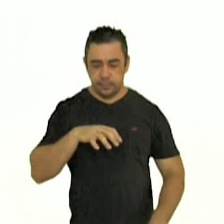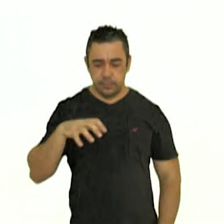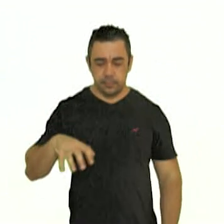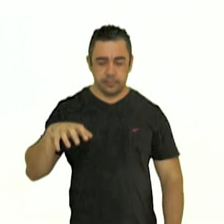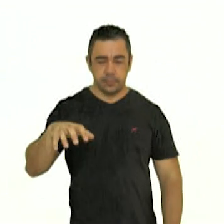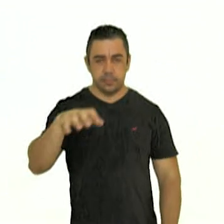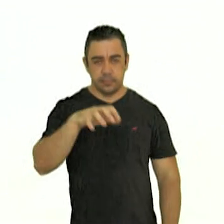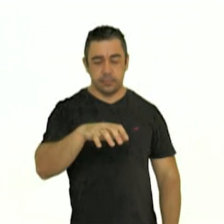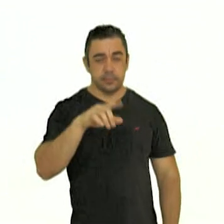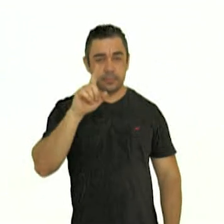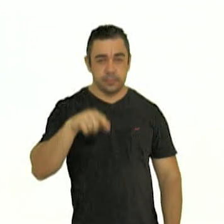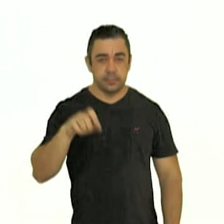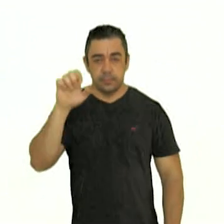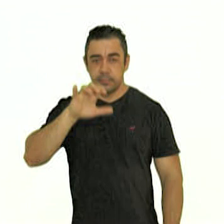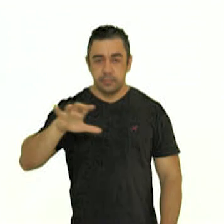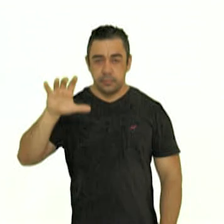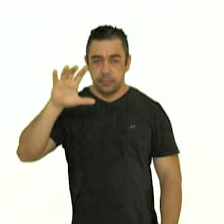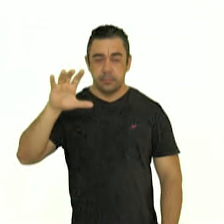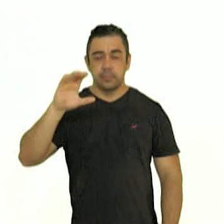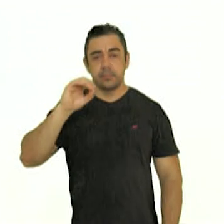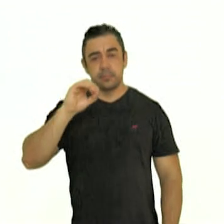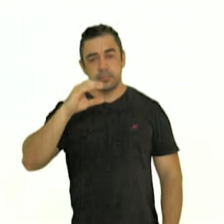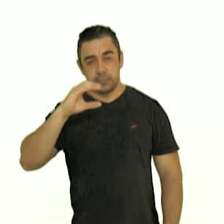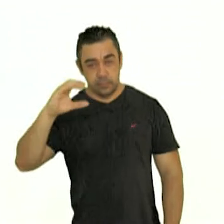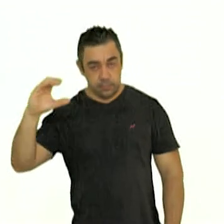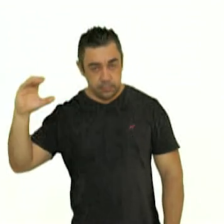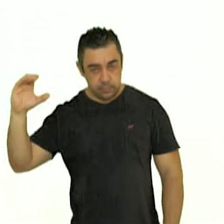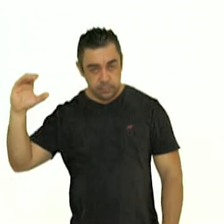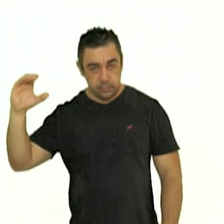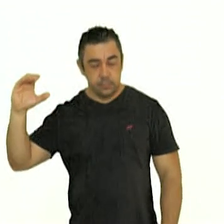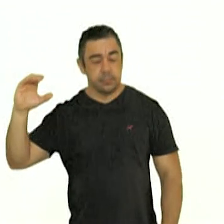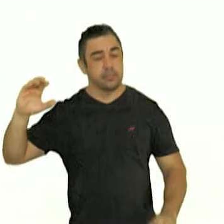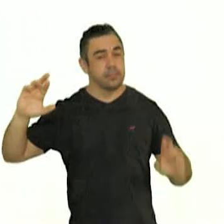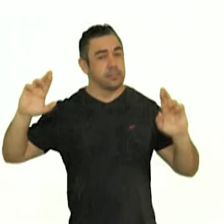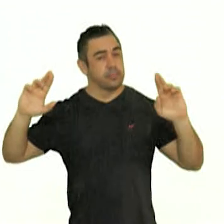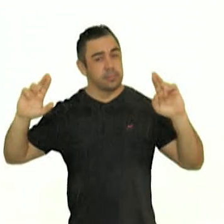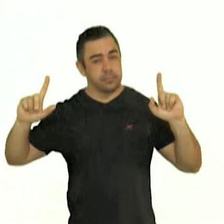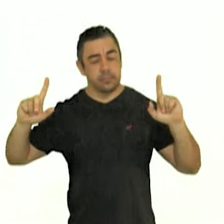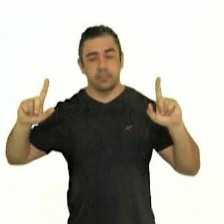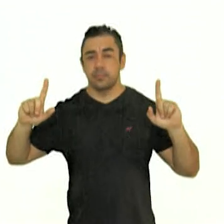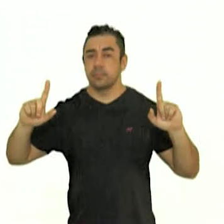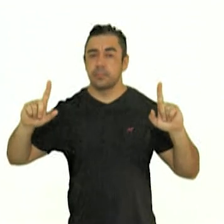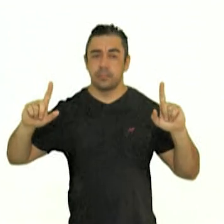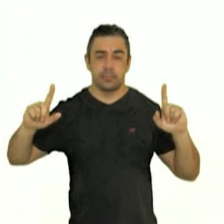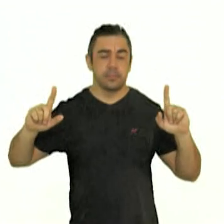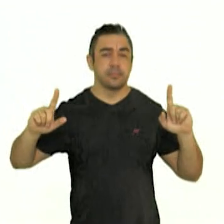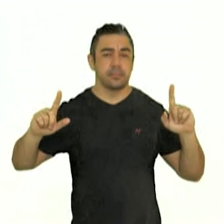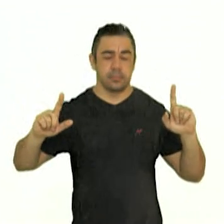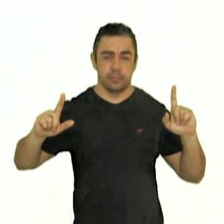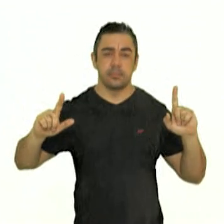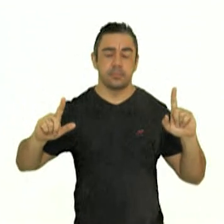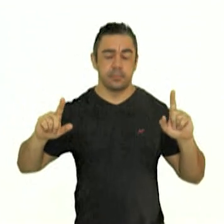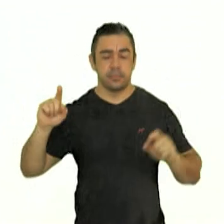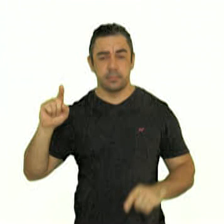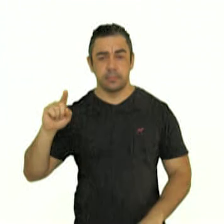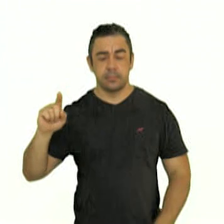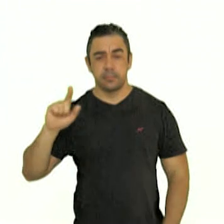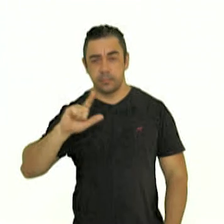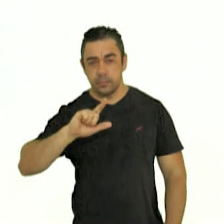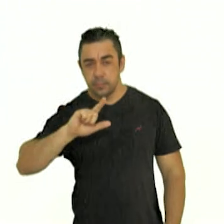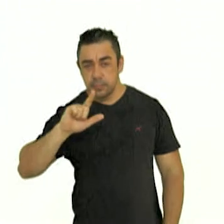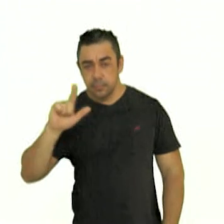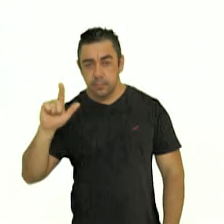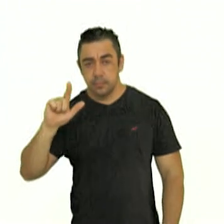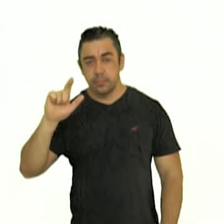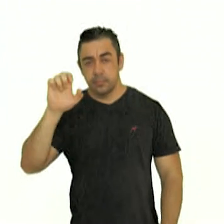socioespacialidade. A Europa Ocidental teve uma história, uma realidade completamente diferente, né? O leste europeu foi